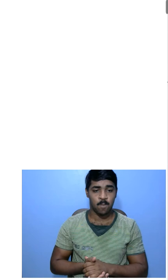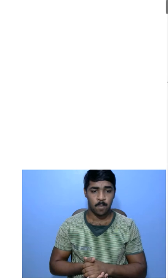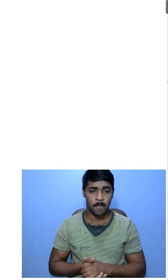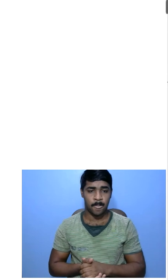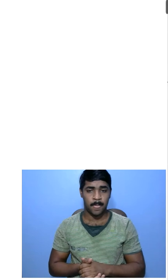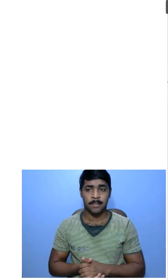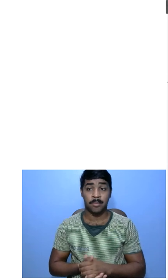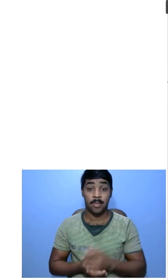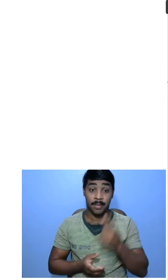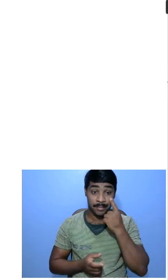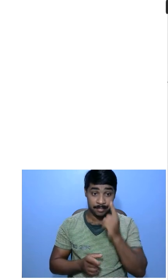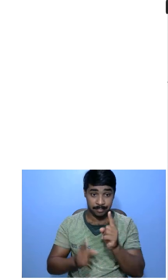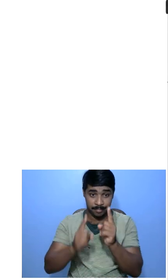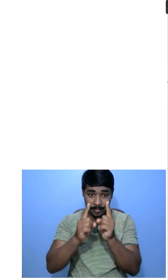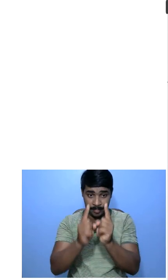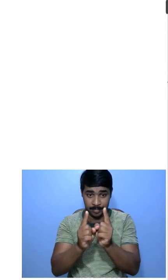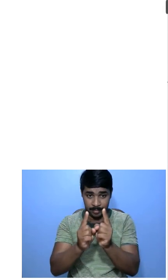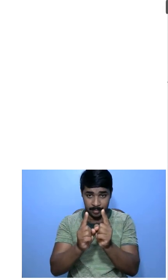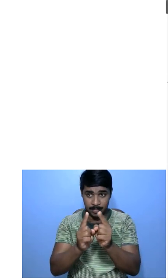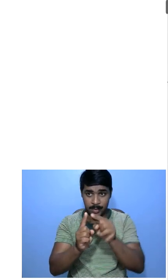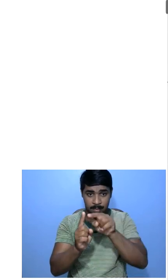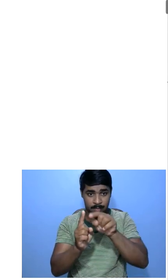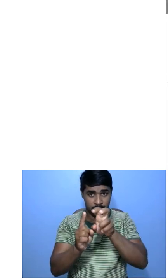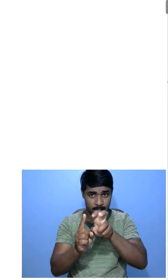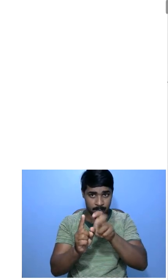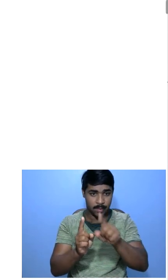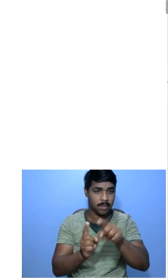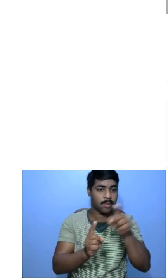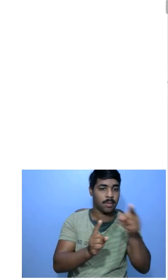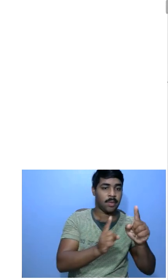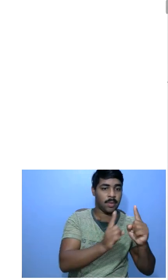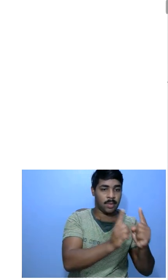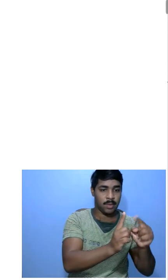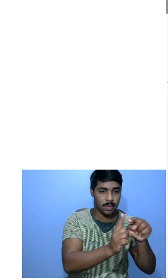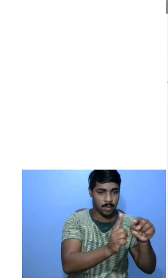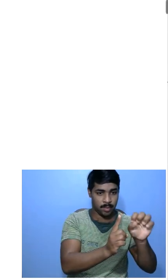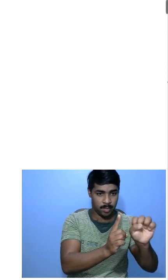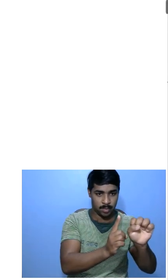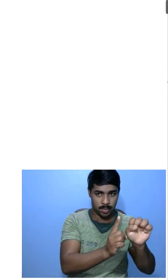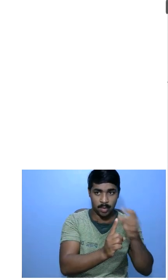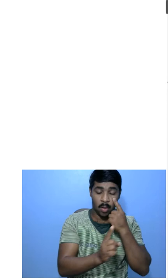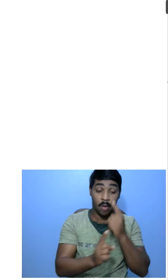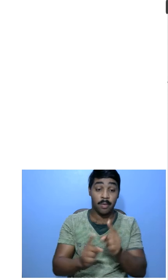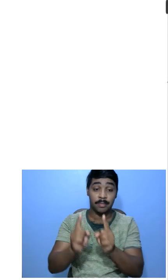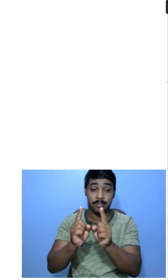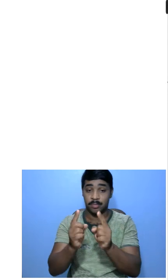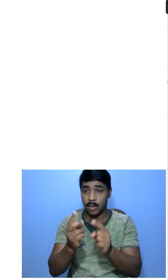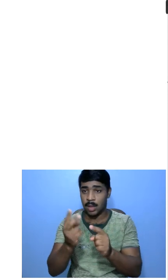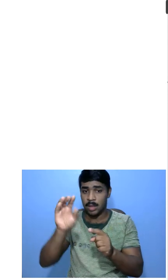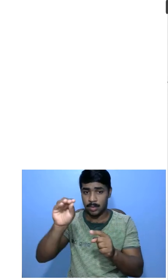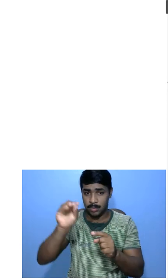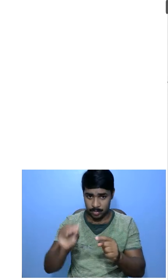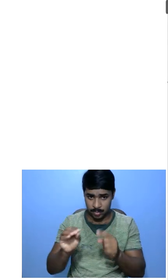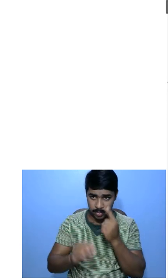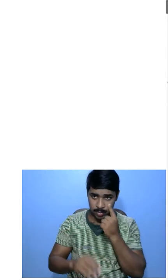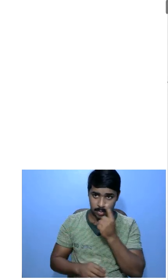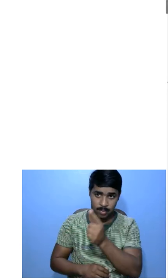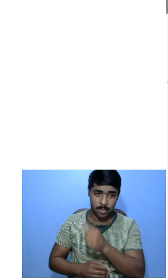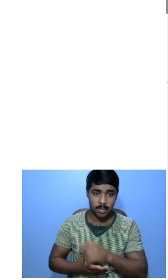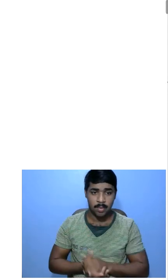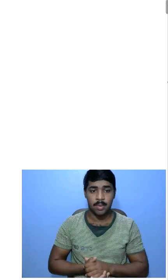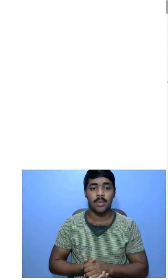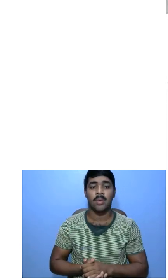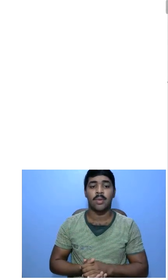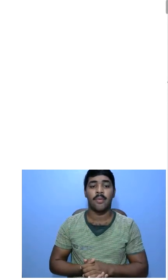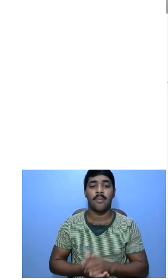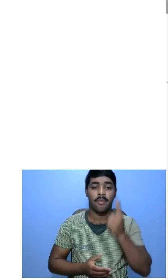que está dentro do módulo. Ó. 2. Quanto é que é o módulo de menos 5? Em outras palavras, o menos 5 está distante do zero.